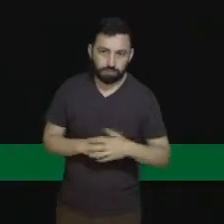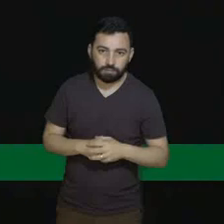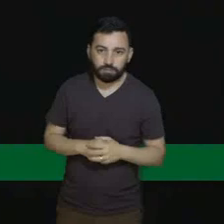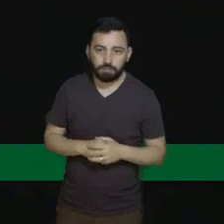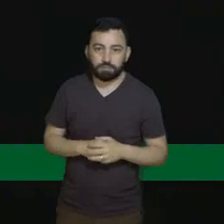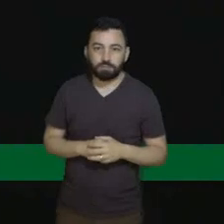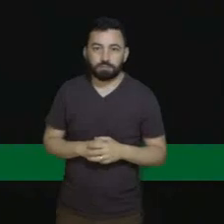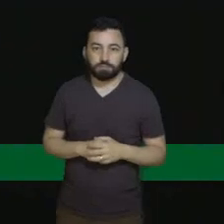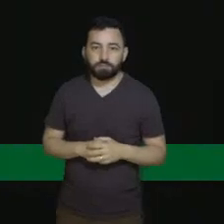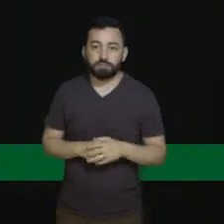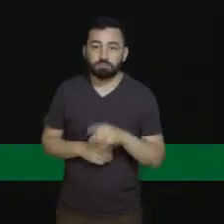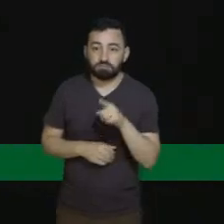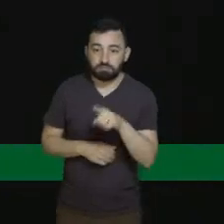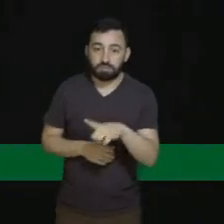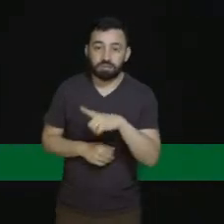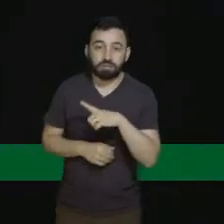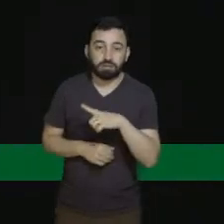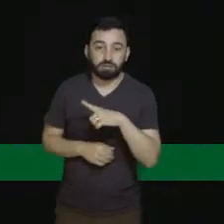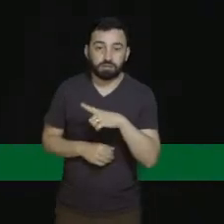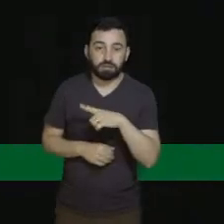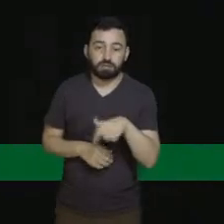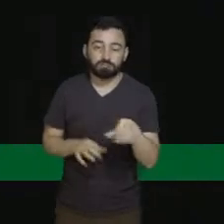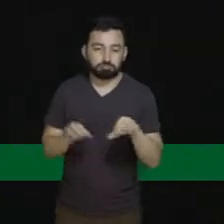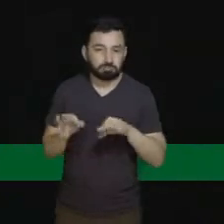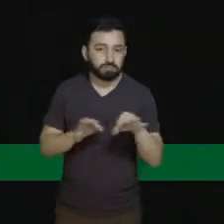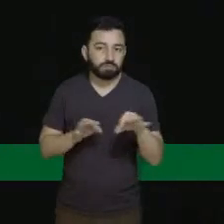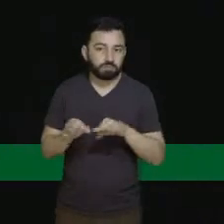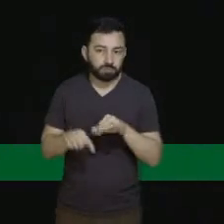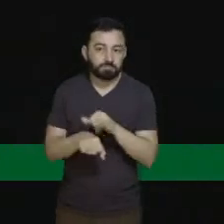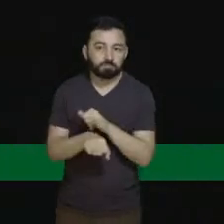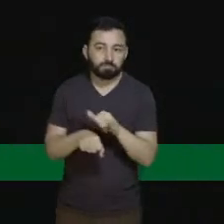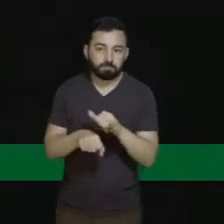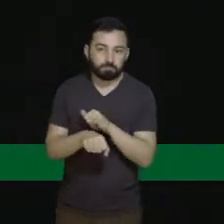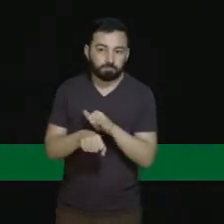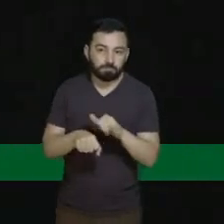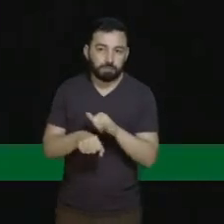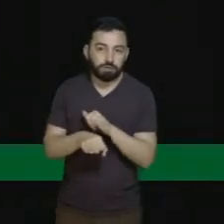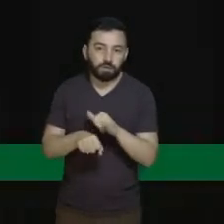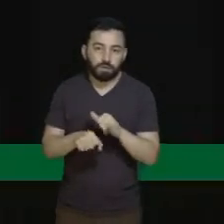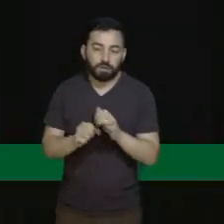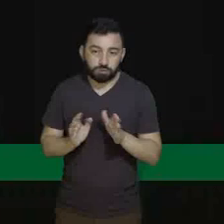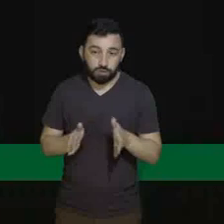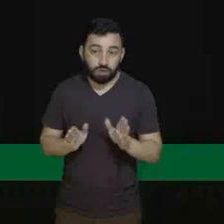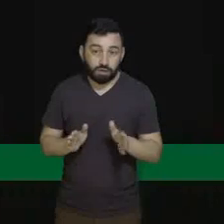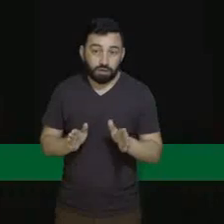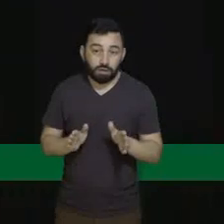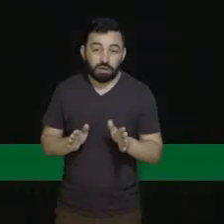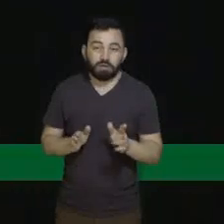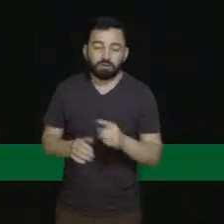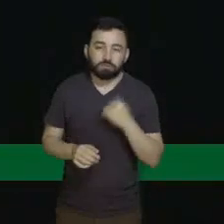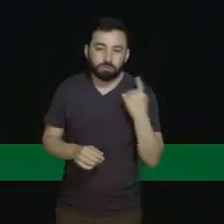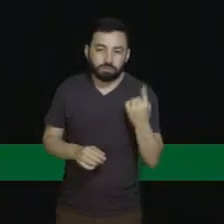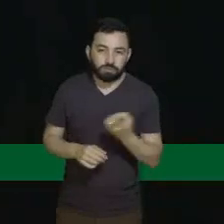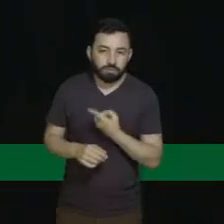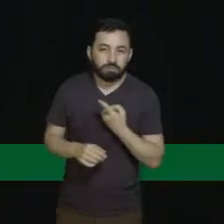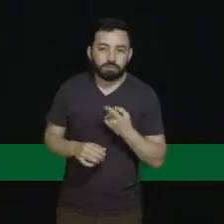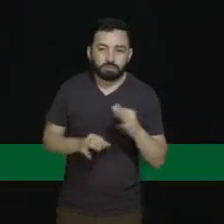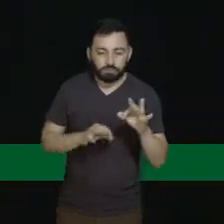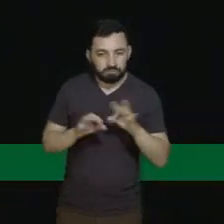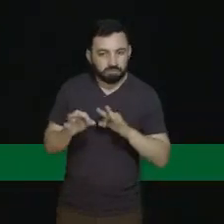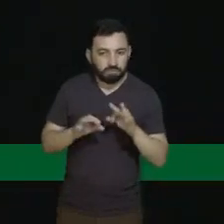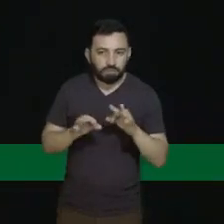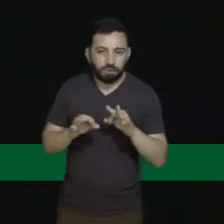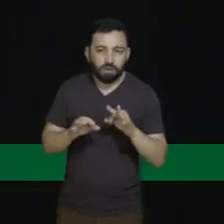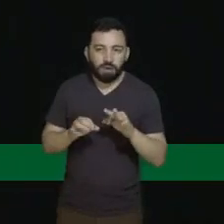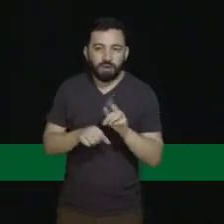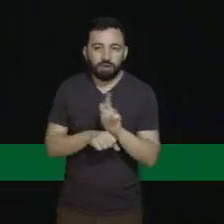está no seu planejamento estratégico, onde nós executamos